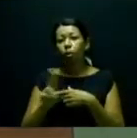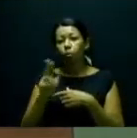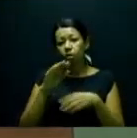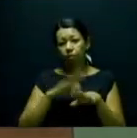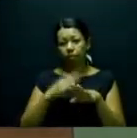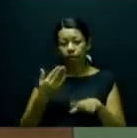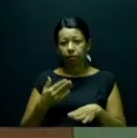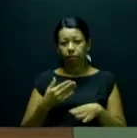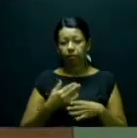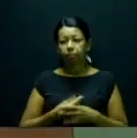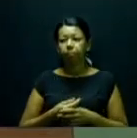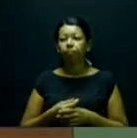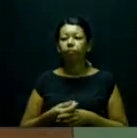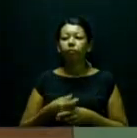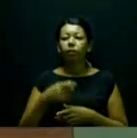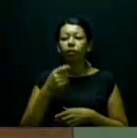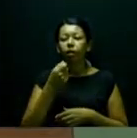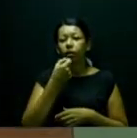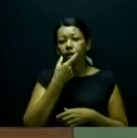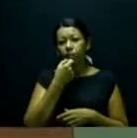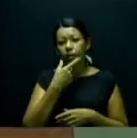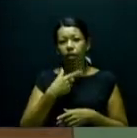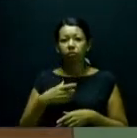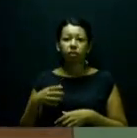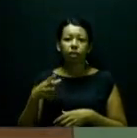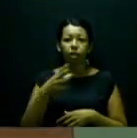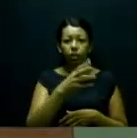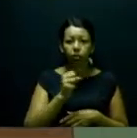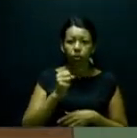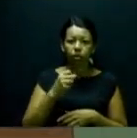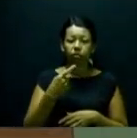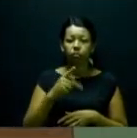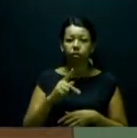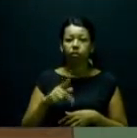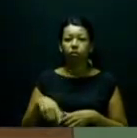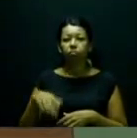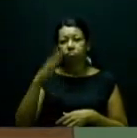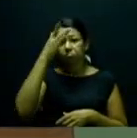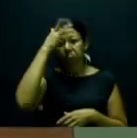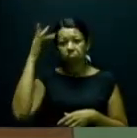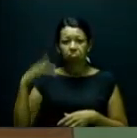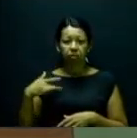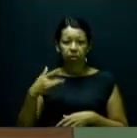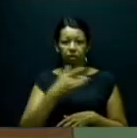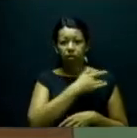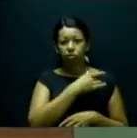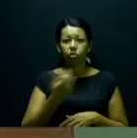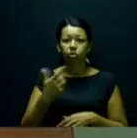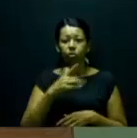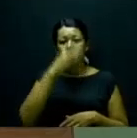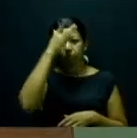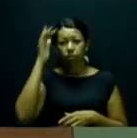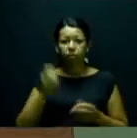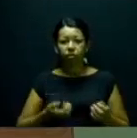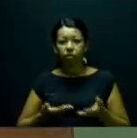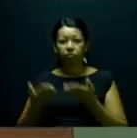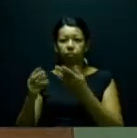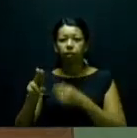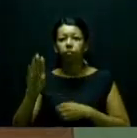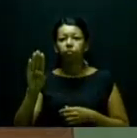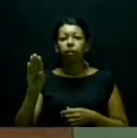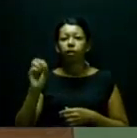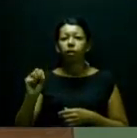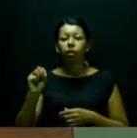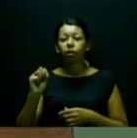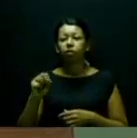jogado. Automaticamente esse remédio ele vai ser recolhido tanto pelo agente de saúde, ou o cidadão pode levar para o UBS, e